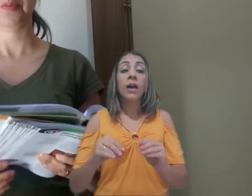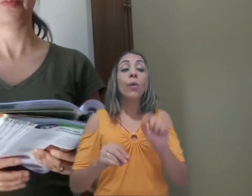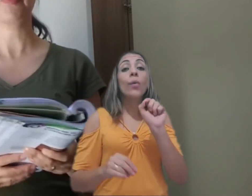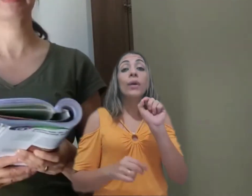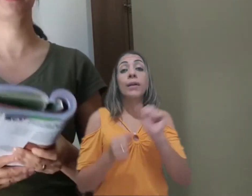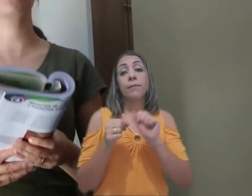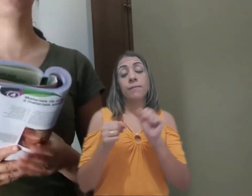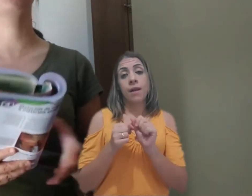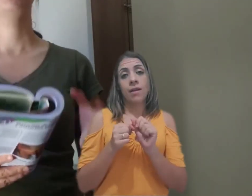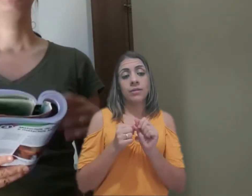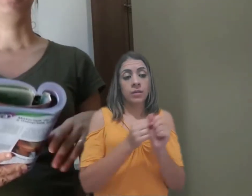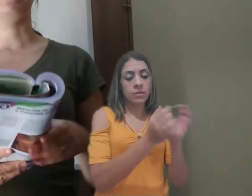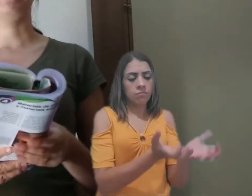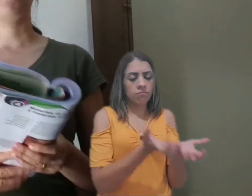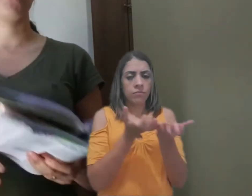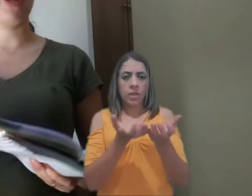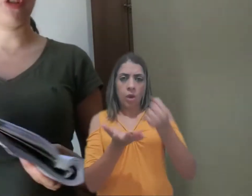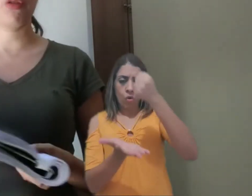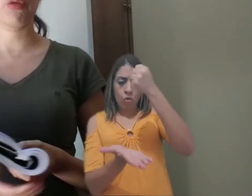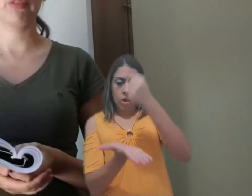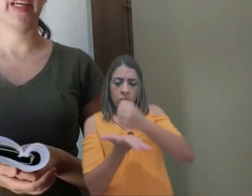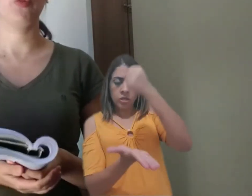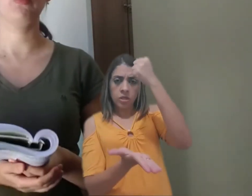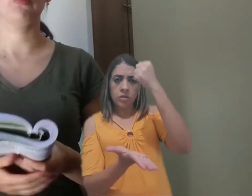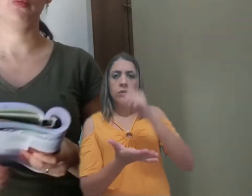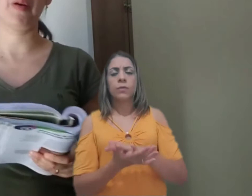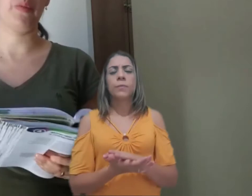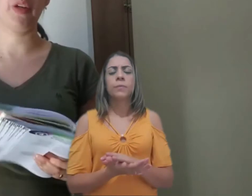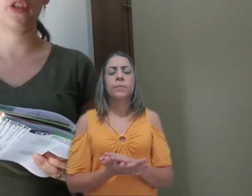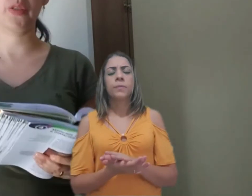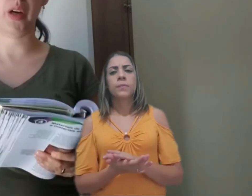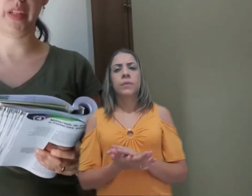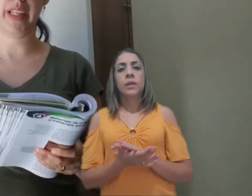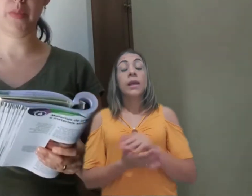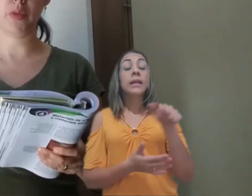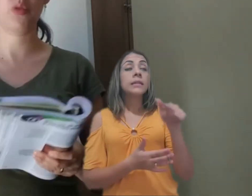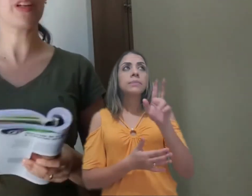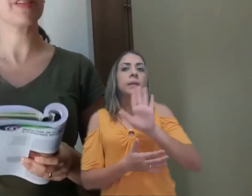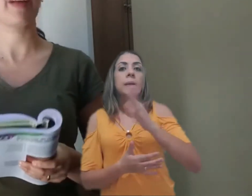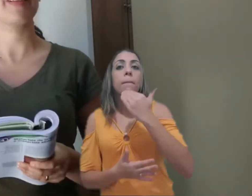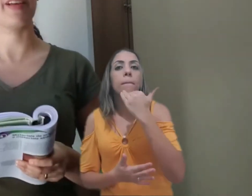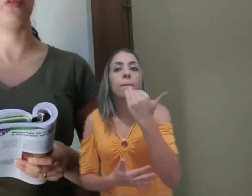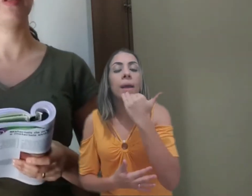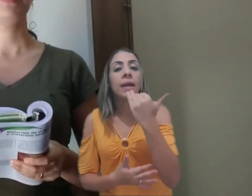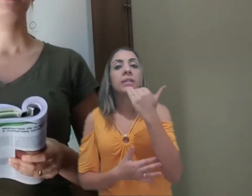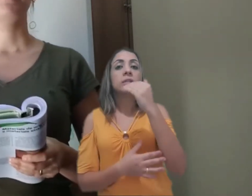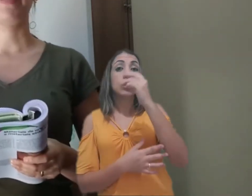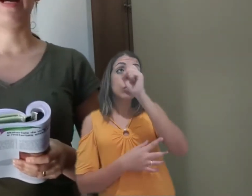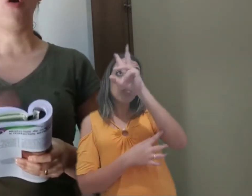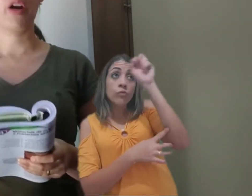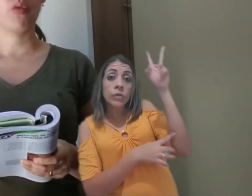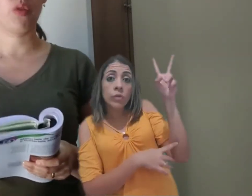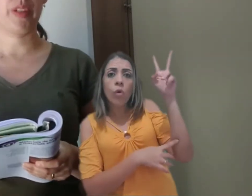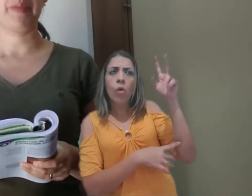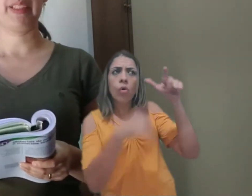doença, então eles vão pedem um registro, né, um registro não, né, eles pedem uma solicitação